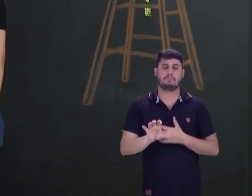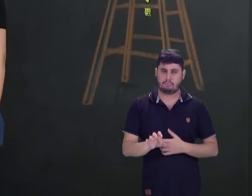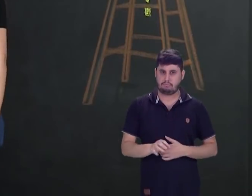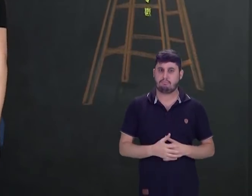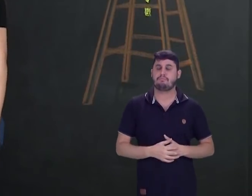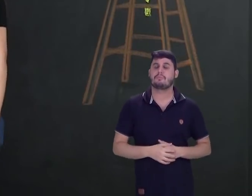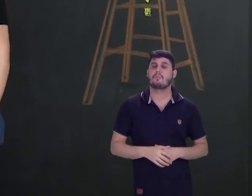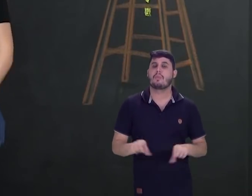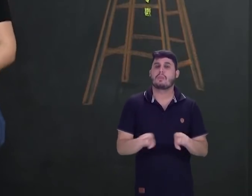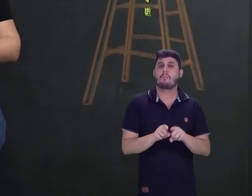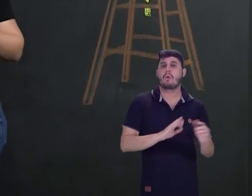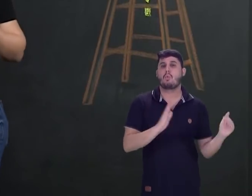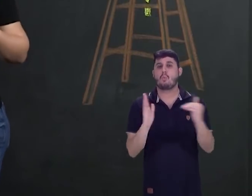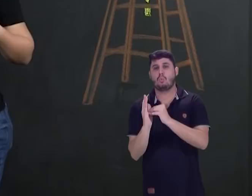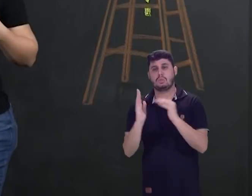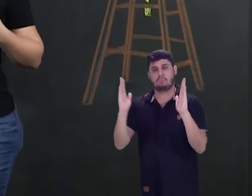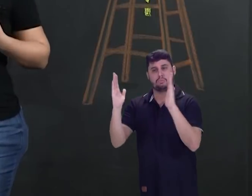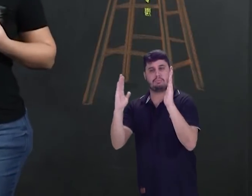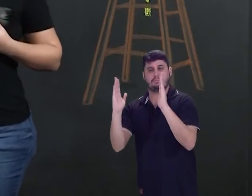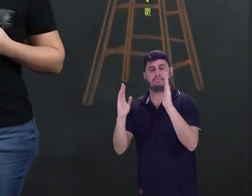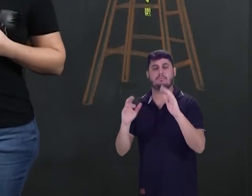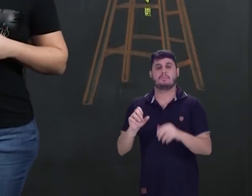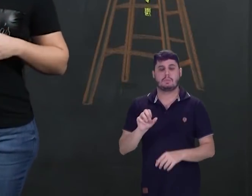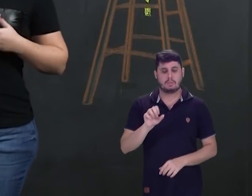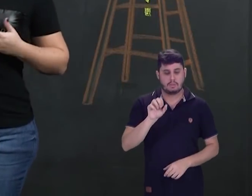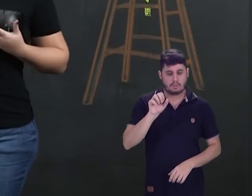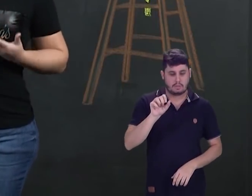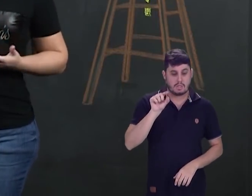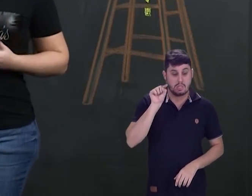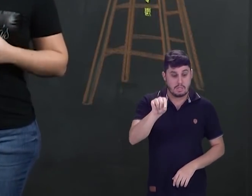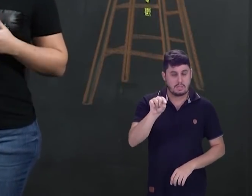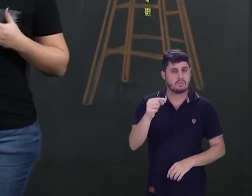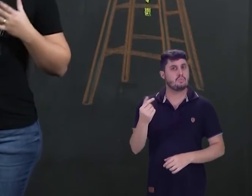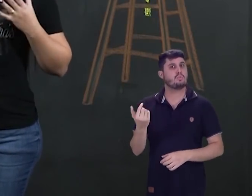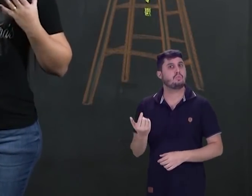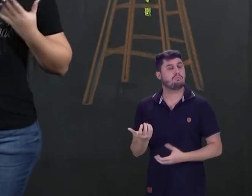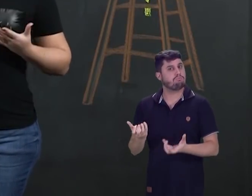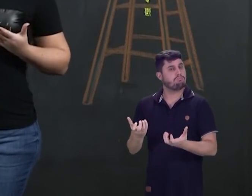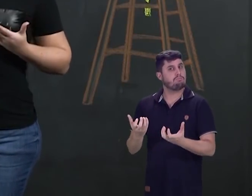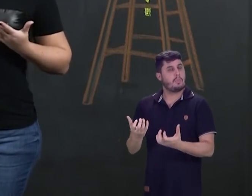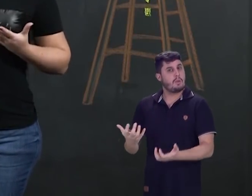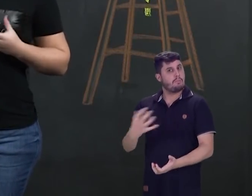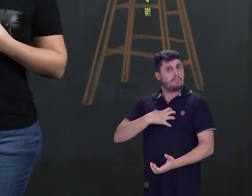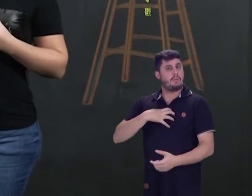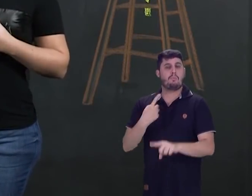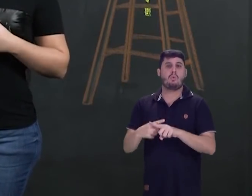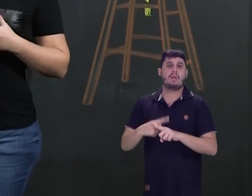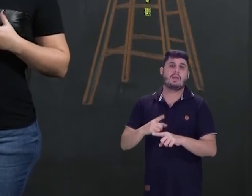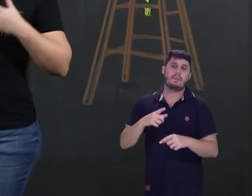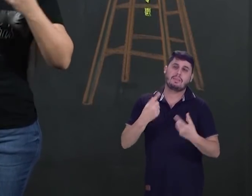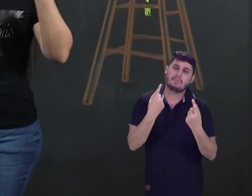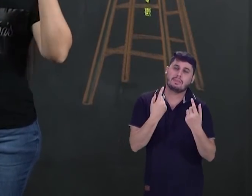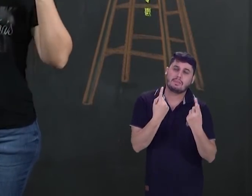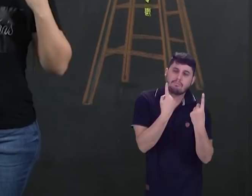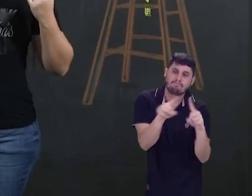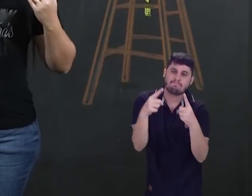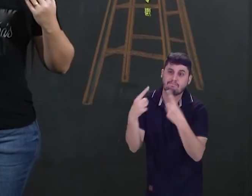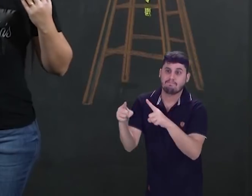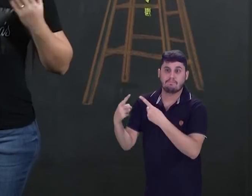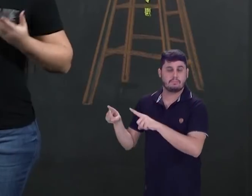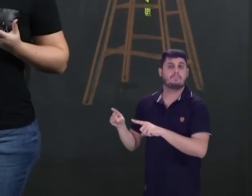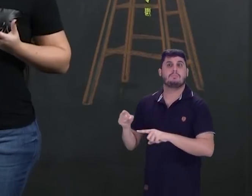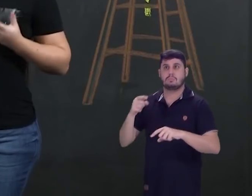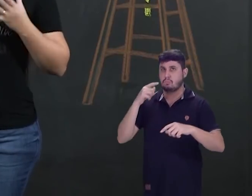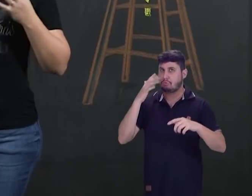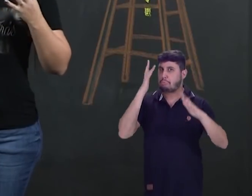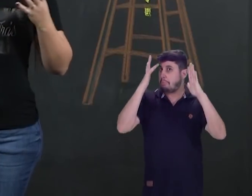com o abstracionismo, que também é um estilo muito impactante, que causa questões, né, porque, como eu já disse,